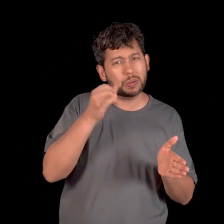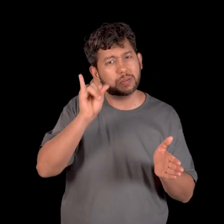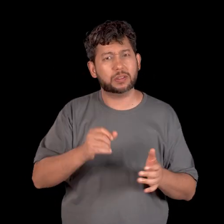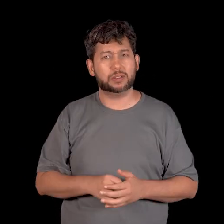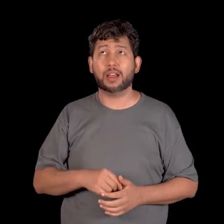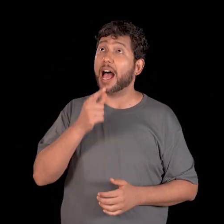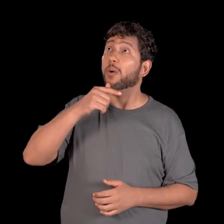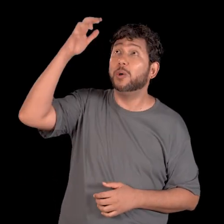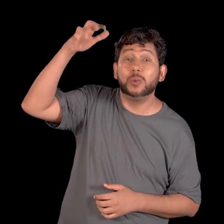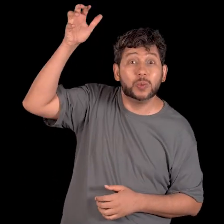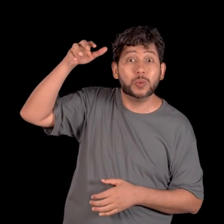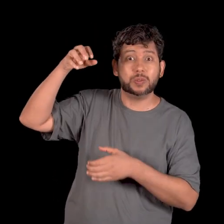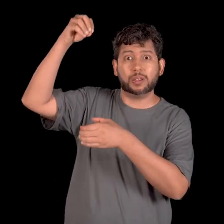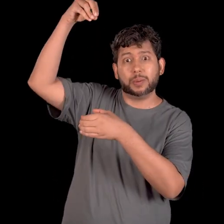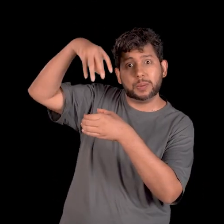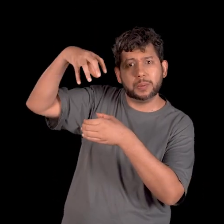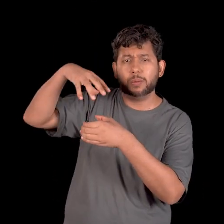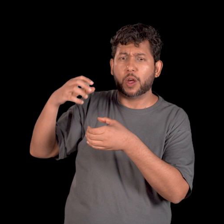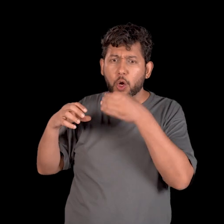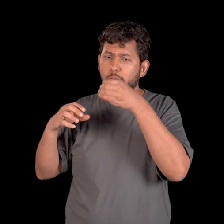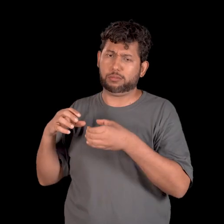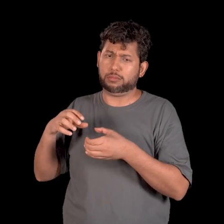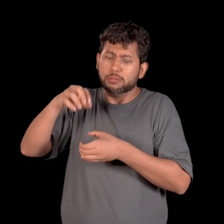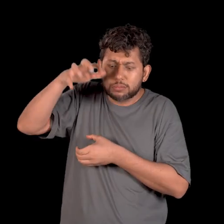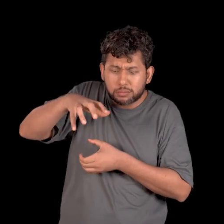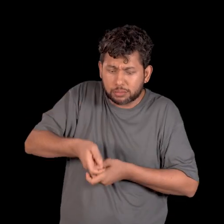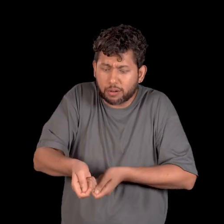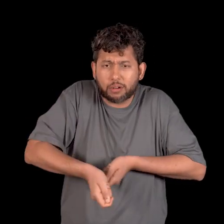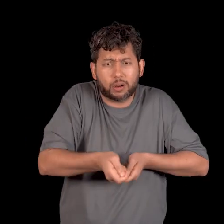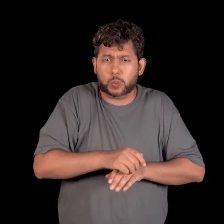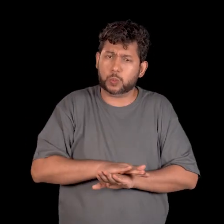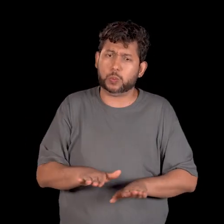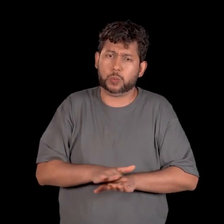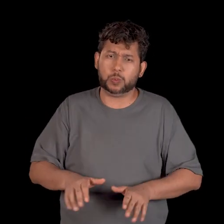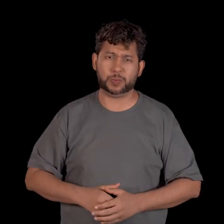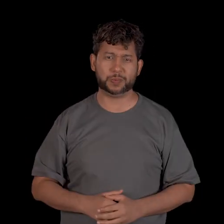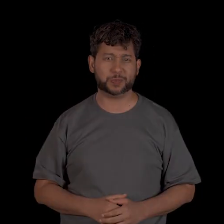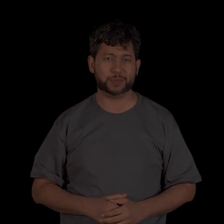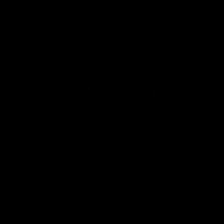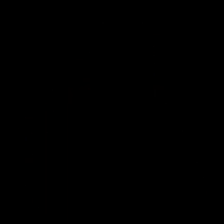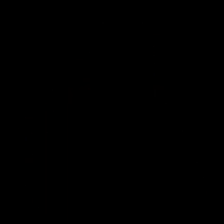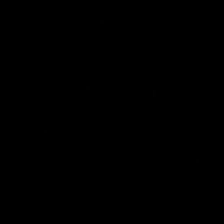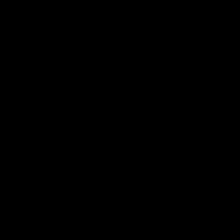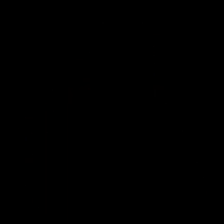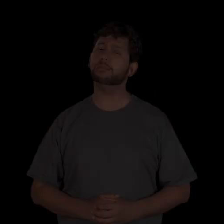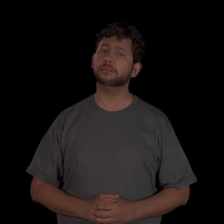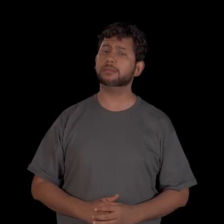terrenos baldios. Não consuma água da chuva, deixando-a apenas para limpar o quintal e o vaso